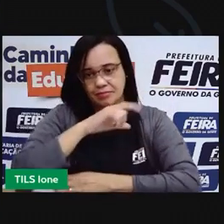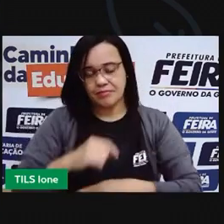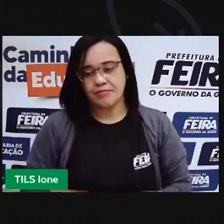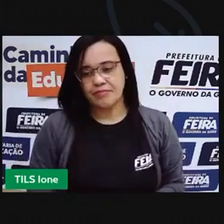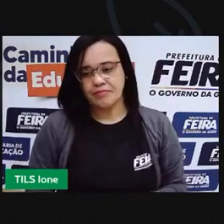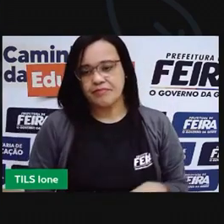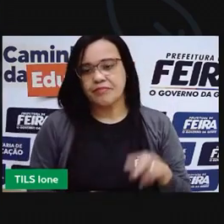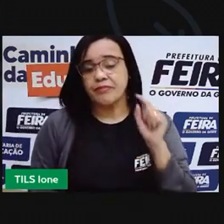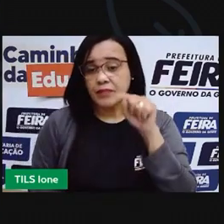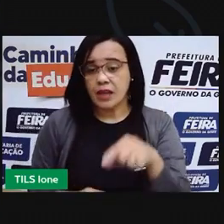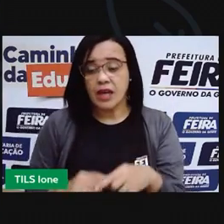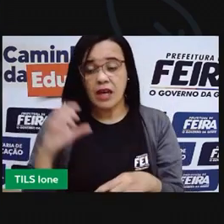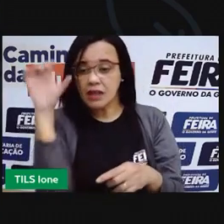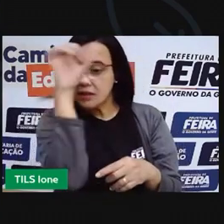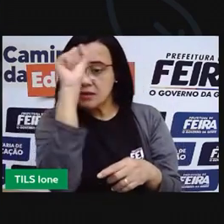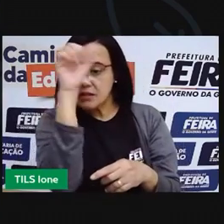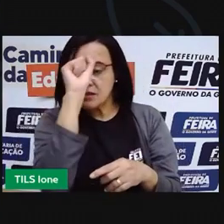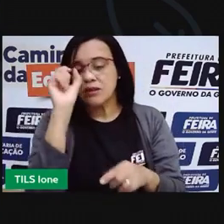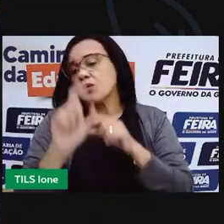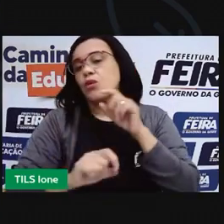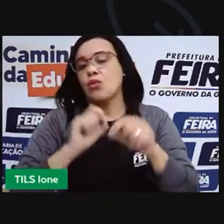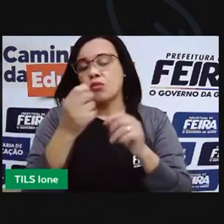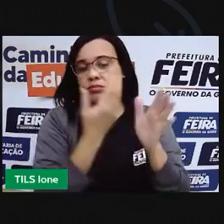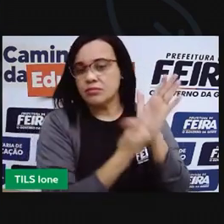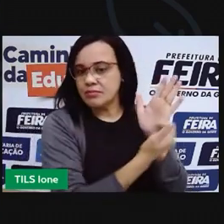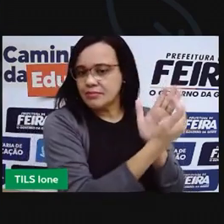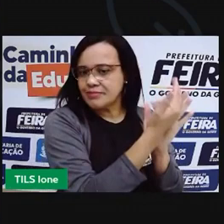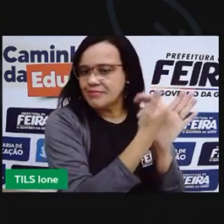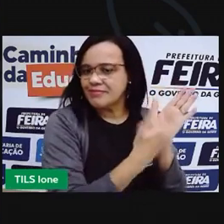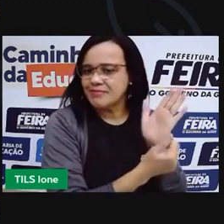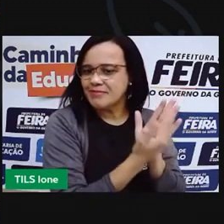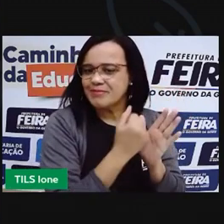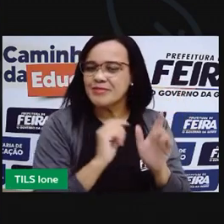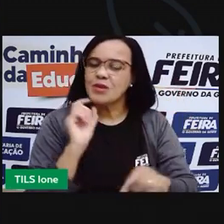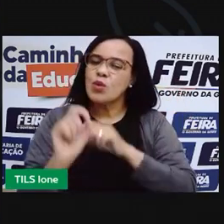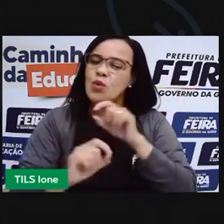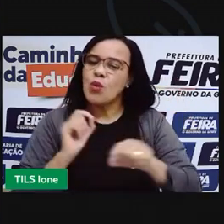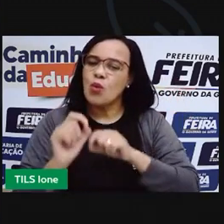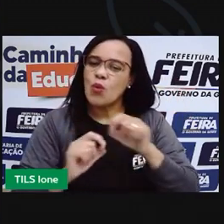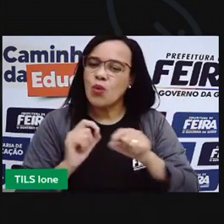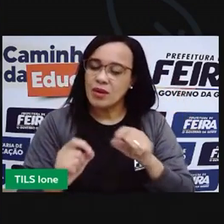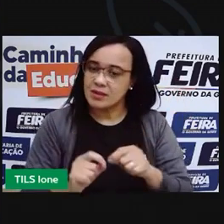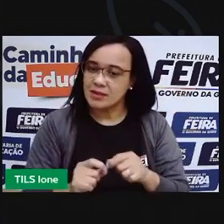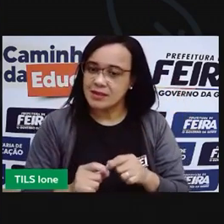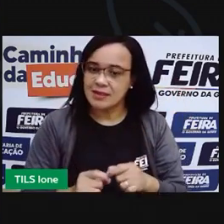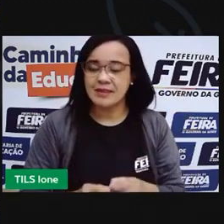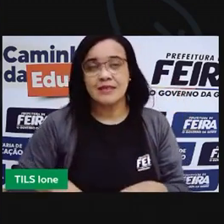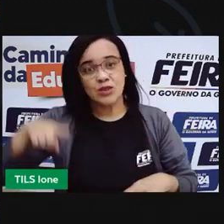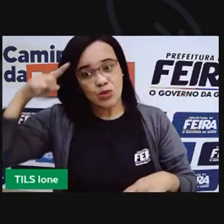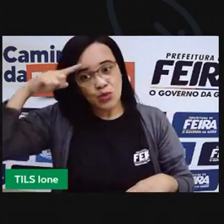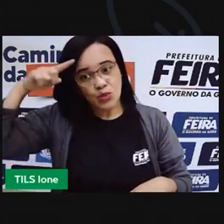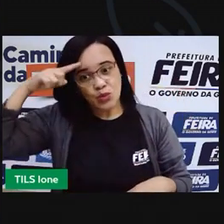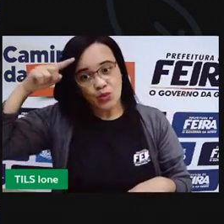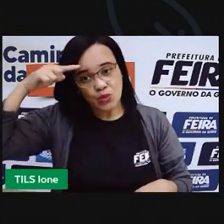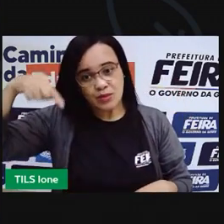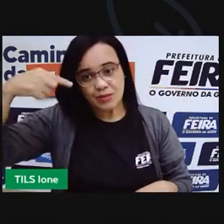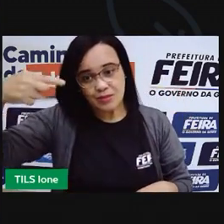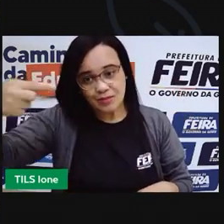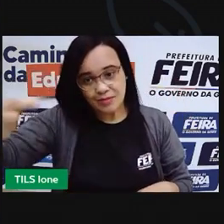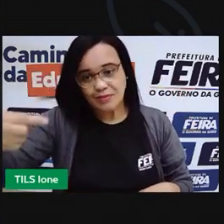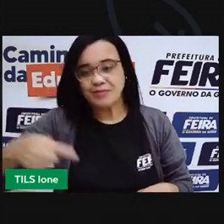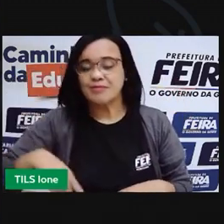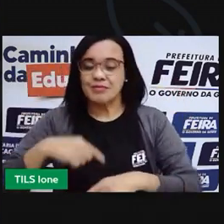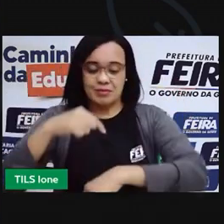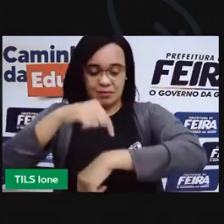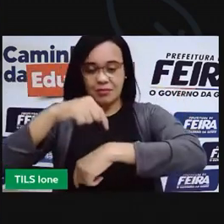E você aprendeu que essa figuração você observa no cotidiano em diferentes objetos, como um relógio que